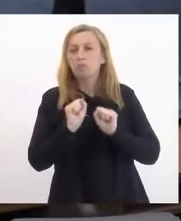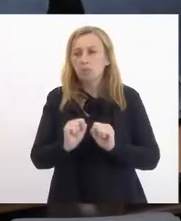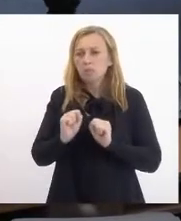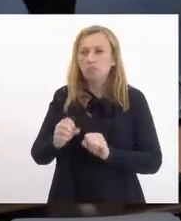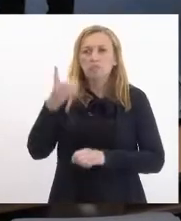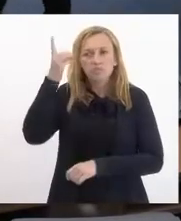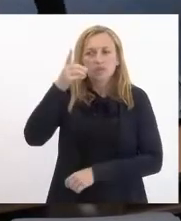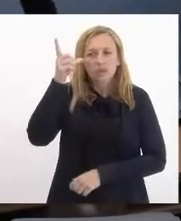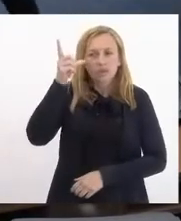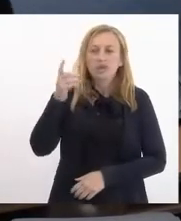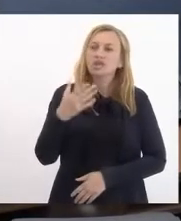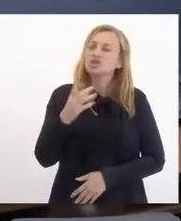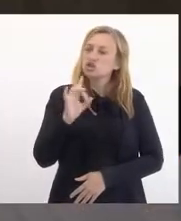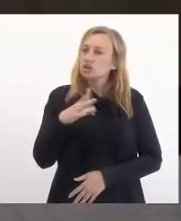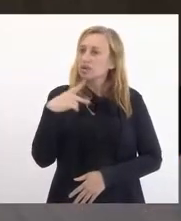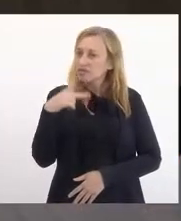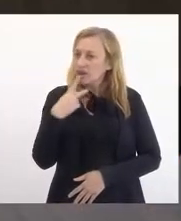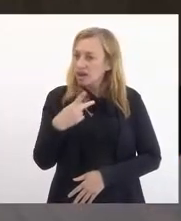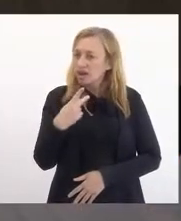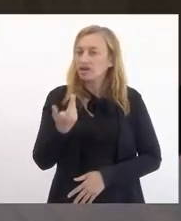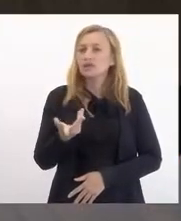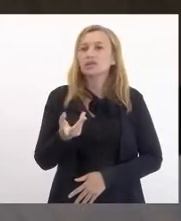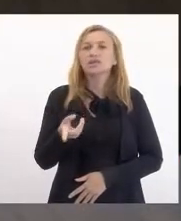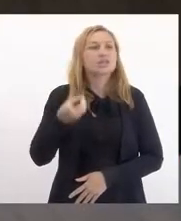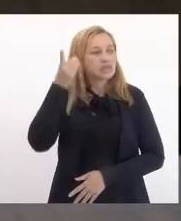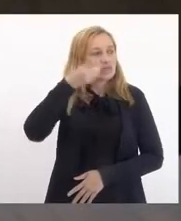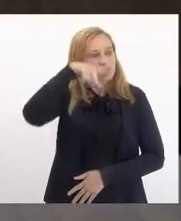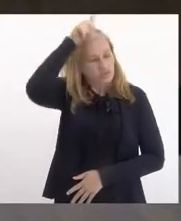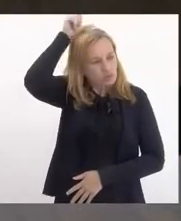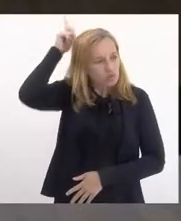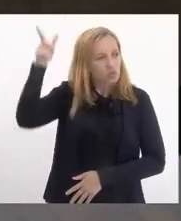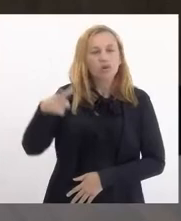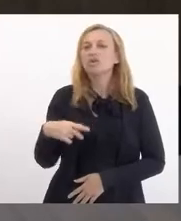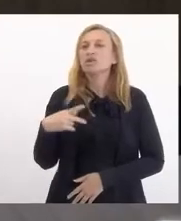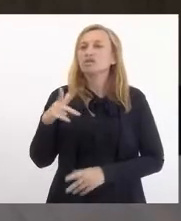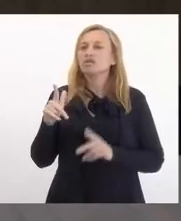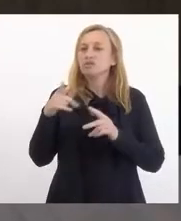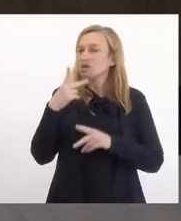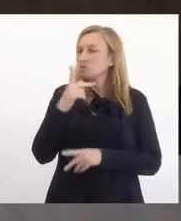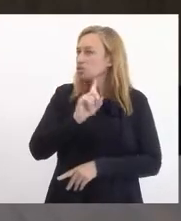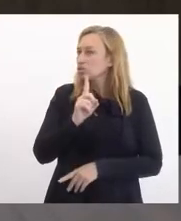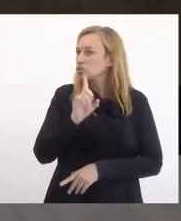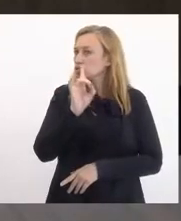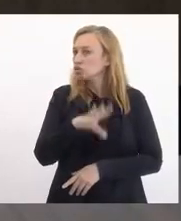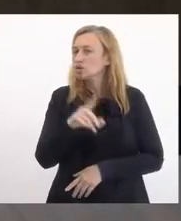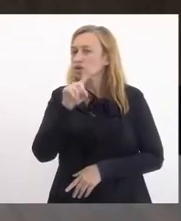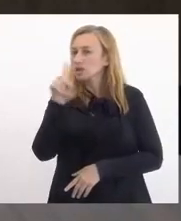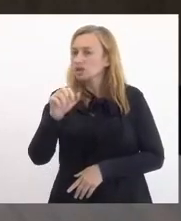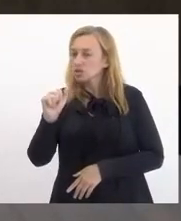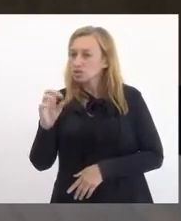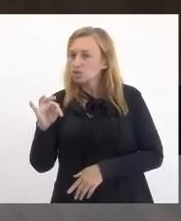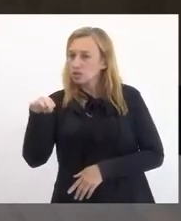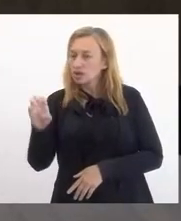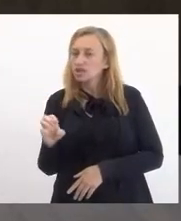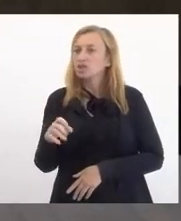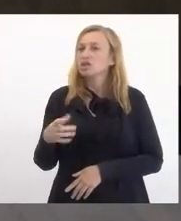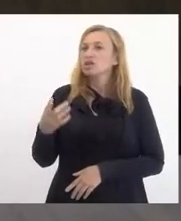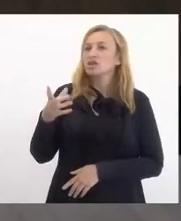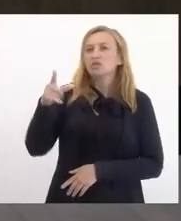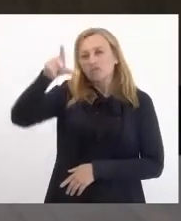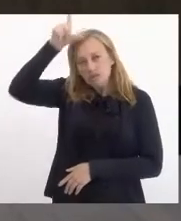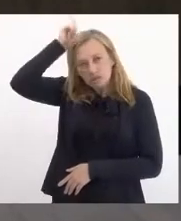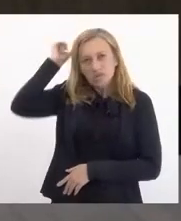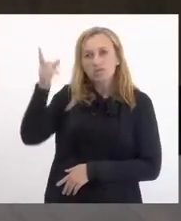Lucinha. Só para colaborar com o que o deputado Luiz Paulo acabou de dizer, que não é só na Zona Oeste, o Luiz Paulo é um apreciador, né?